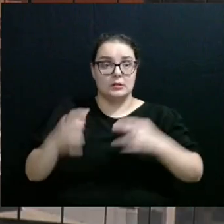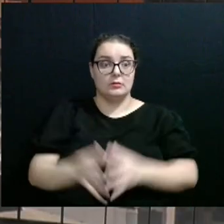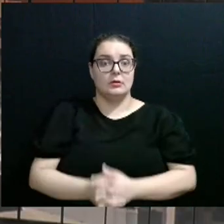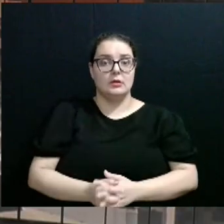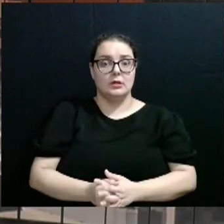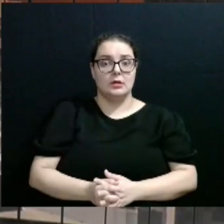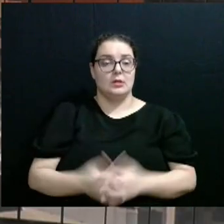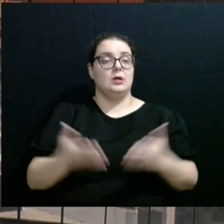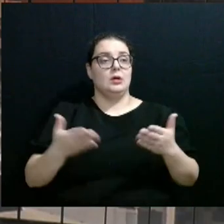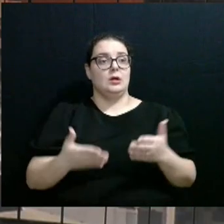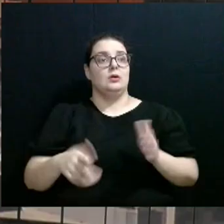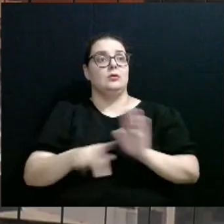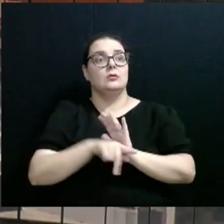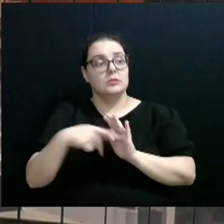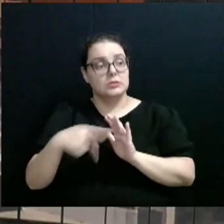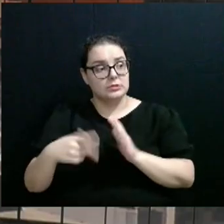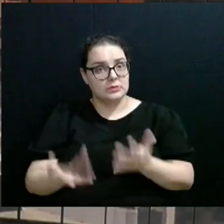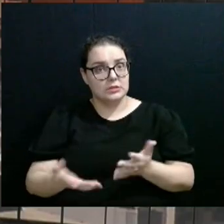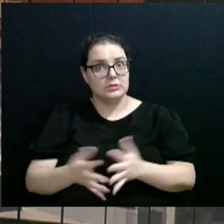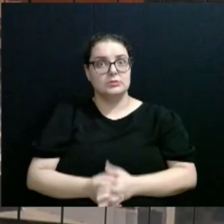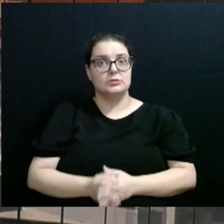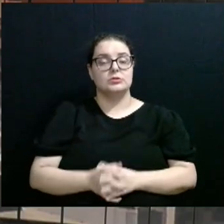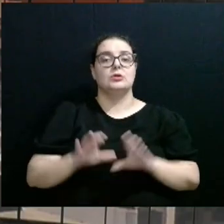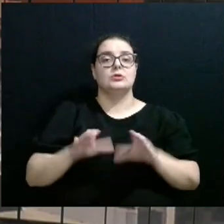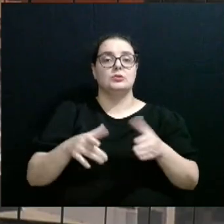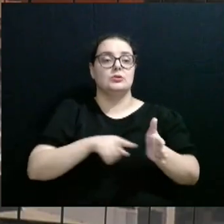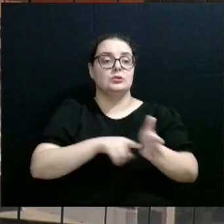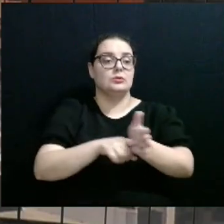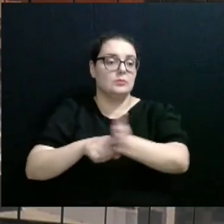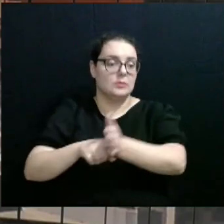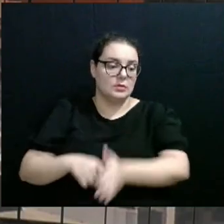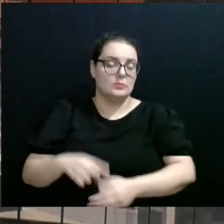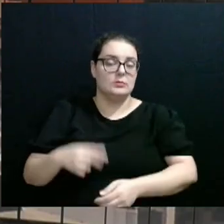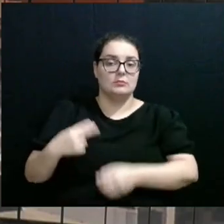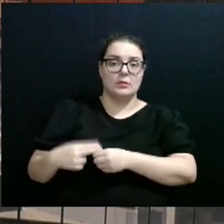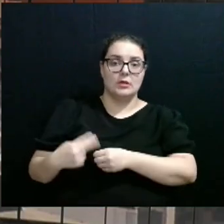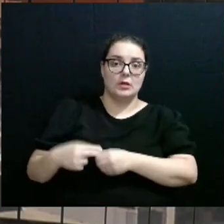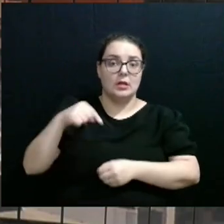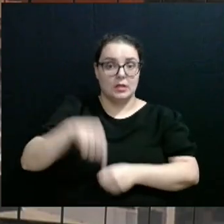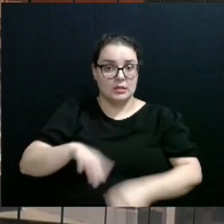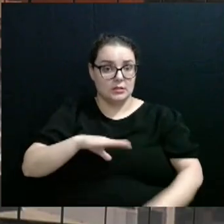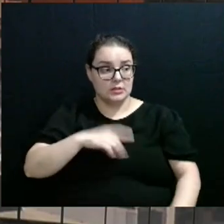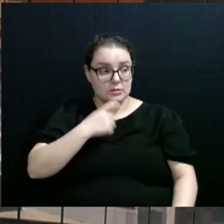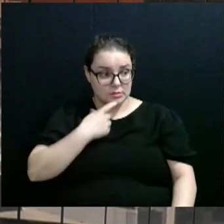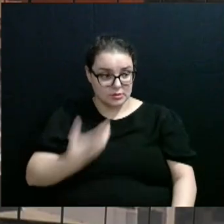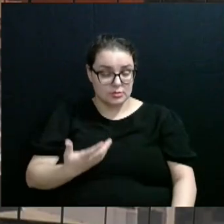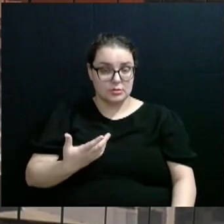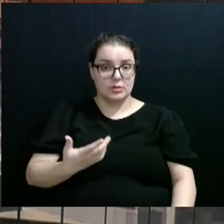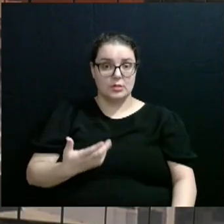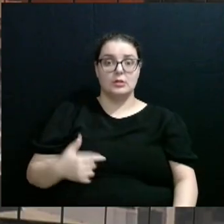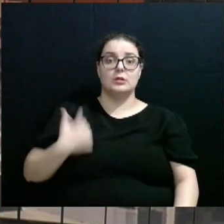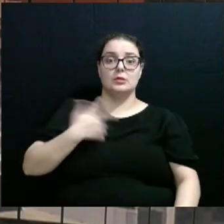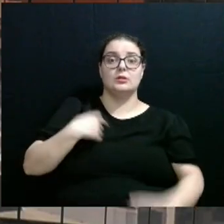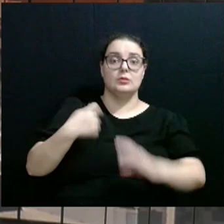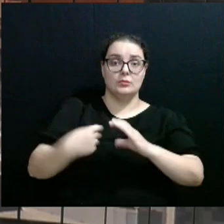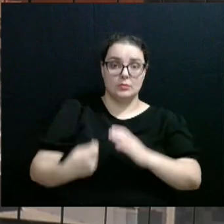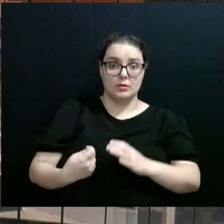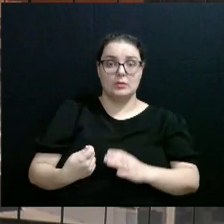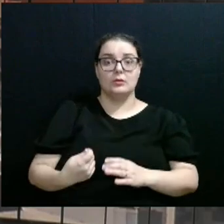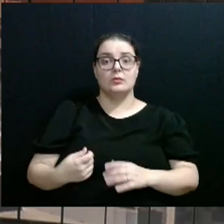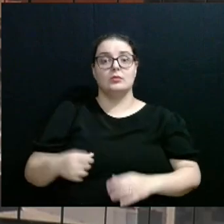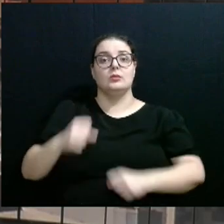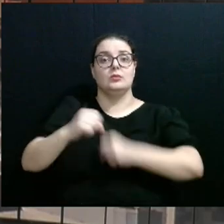faz parte de um grupo de pesquisadores da Unicamp, aqui na cidade de Campinas, de onde a gente grava o Giro Ambiental,